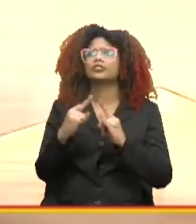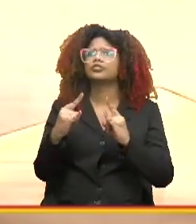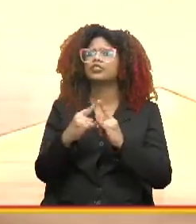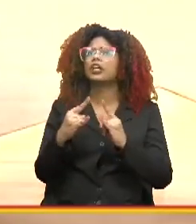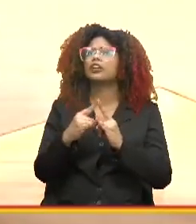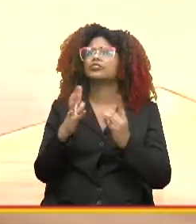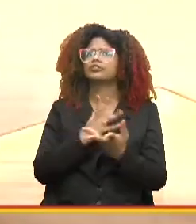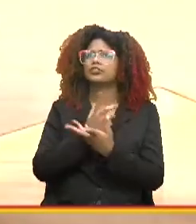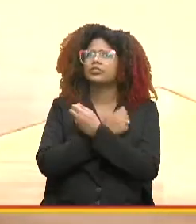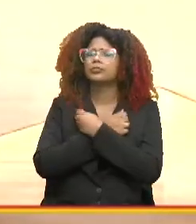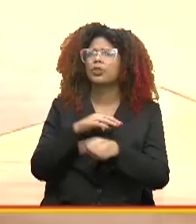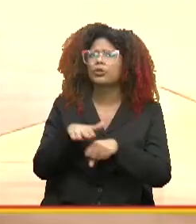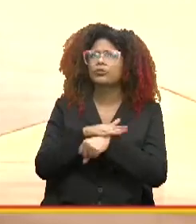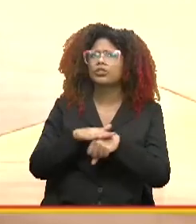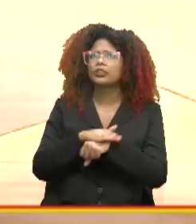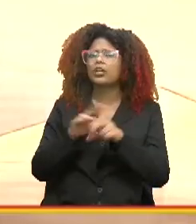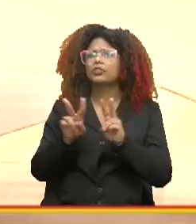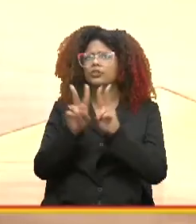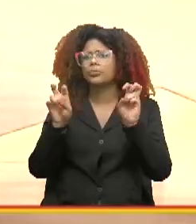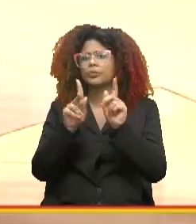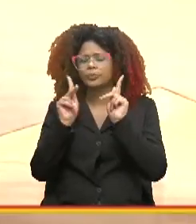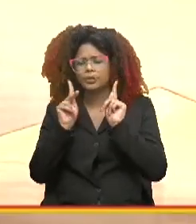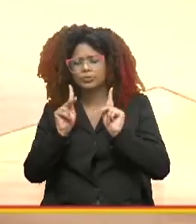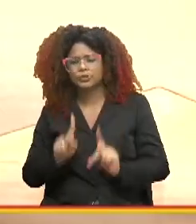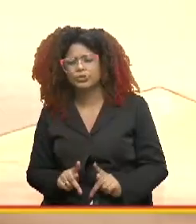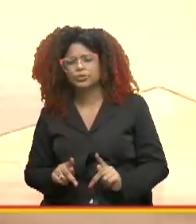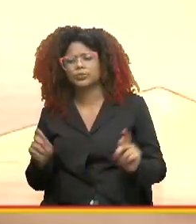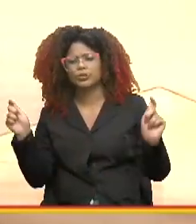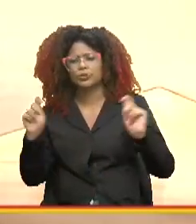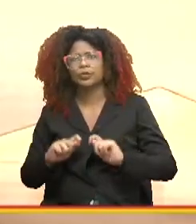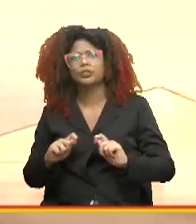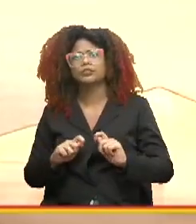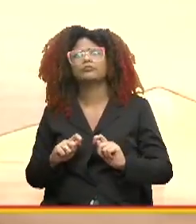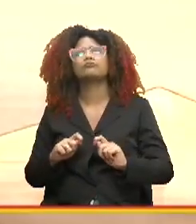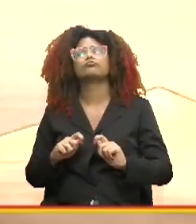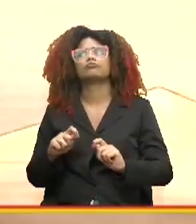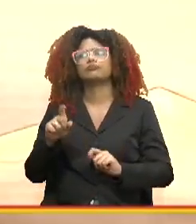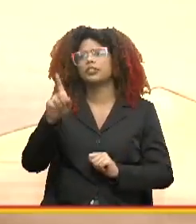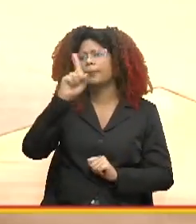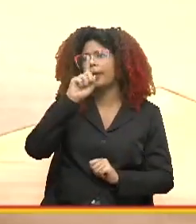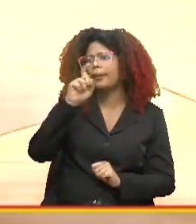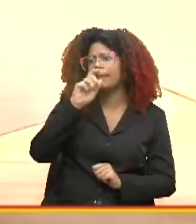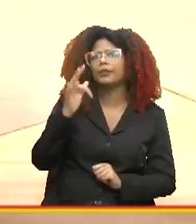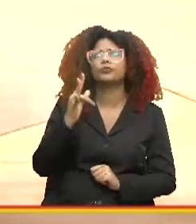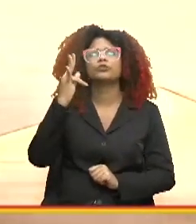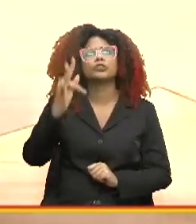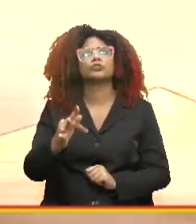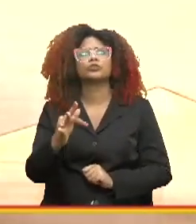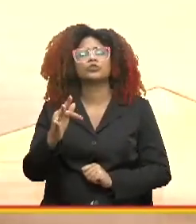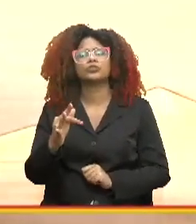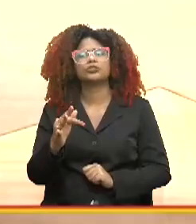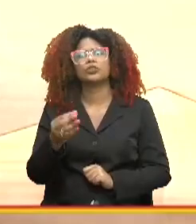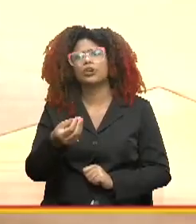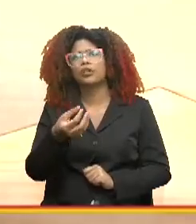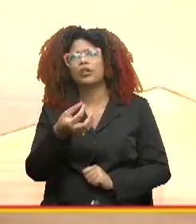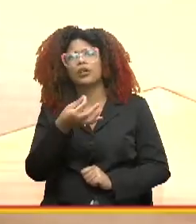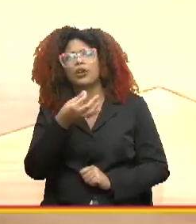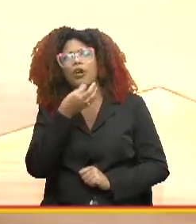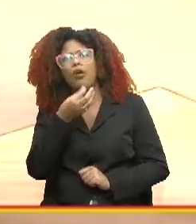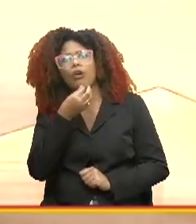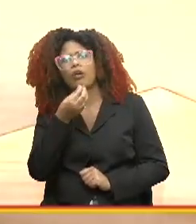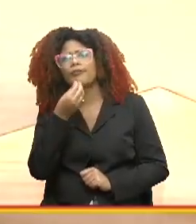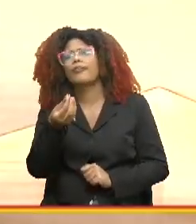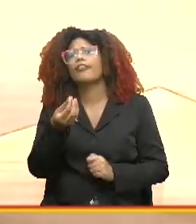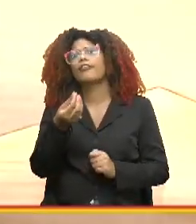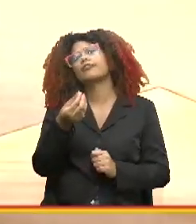para falar sobre essas pessoas que podem vir a ser seus pais é óbvio é óbvio que